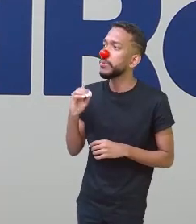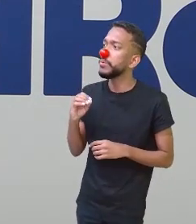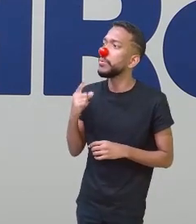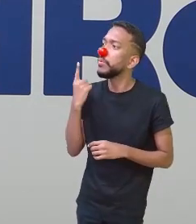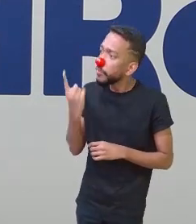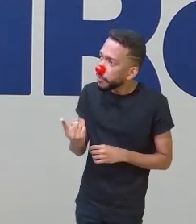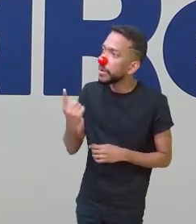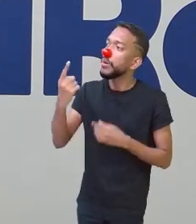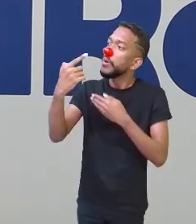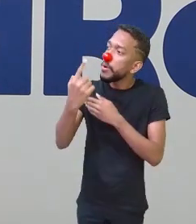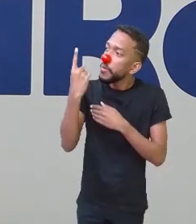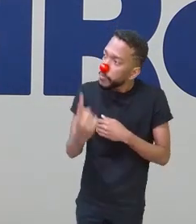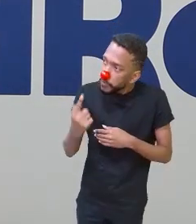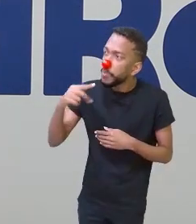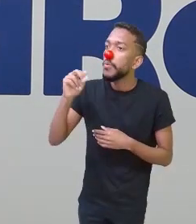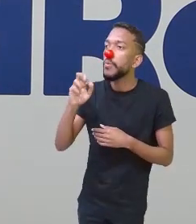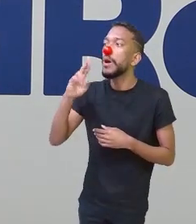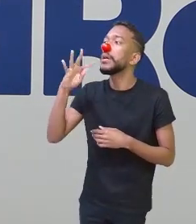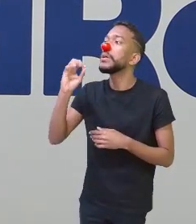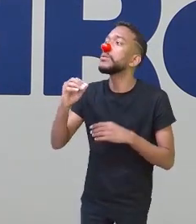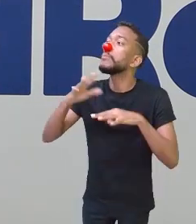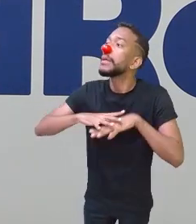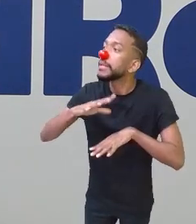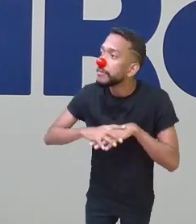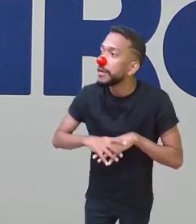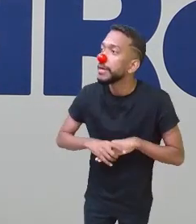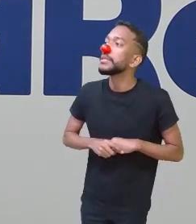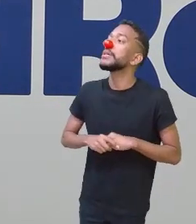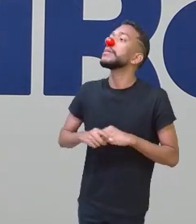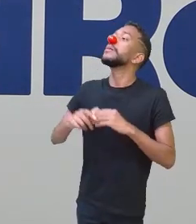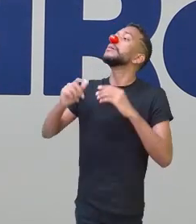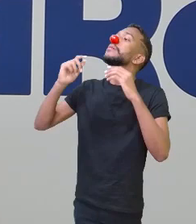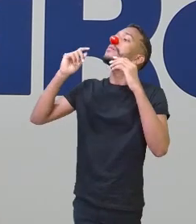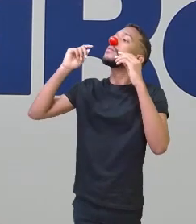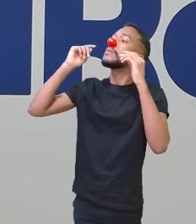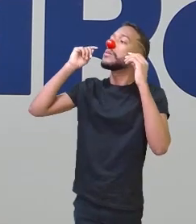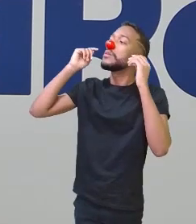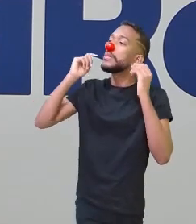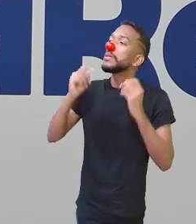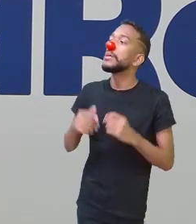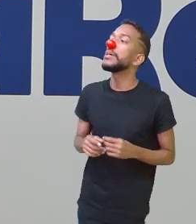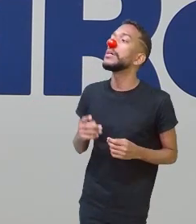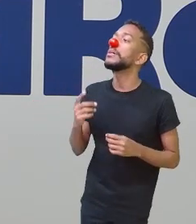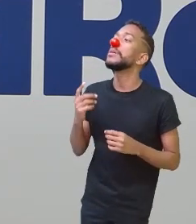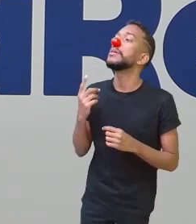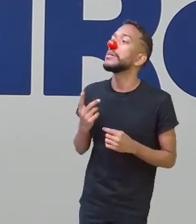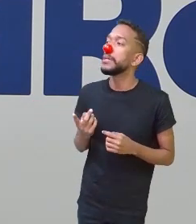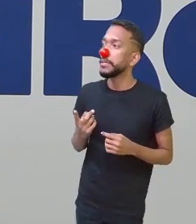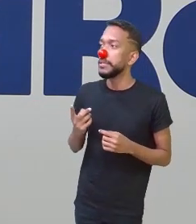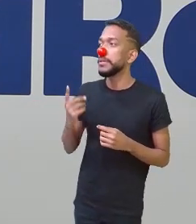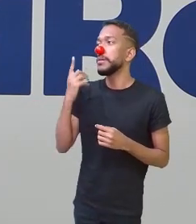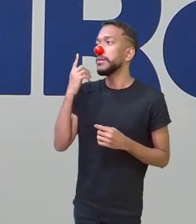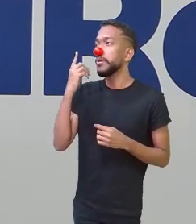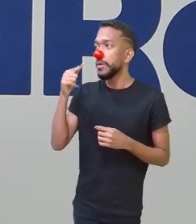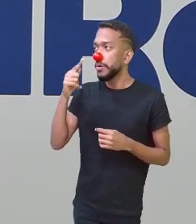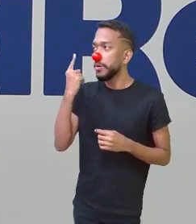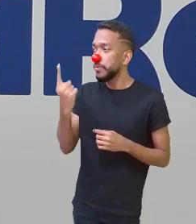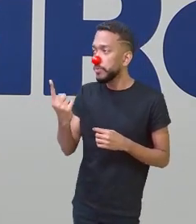Quarto. E matemática, como é que é, menino? Esse matraqueado. Quarto é 4.